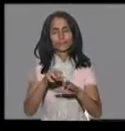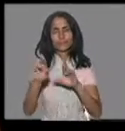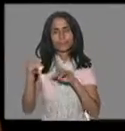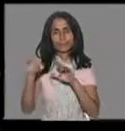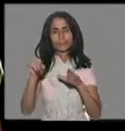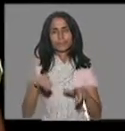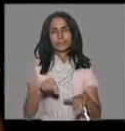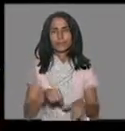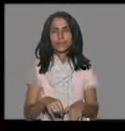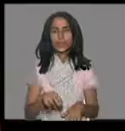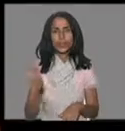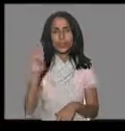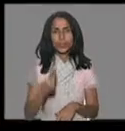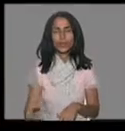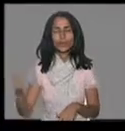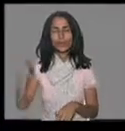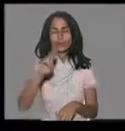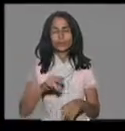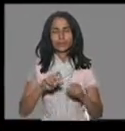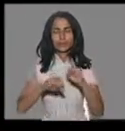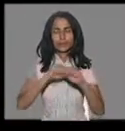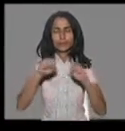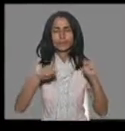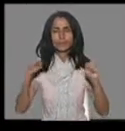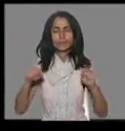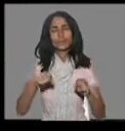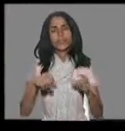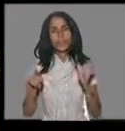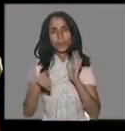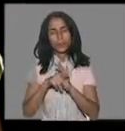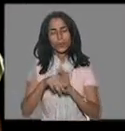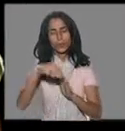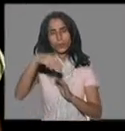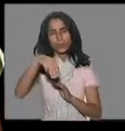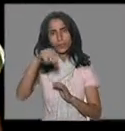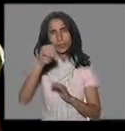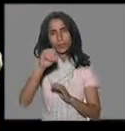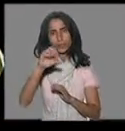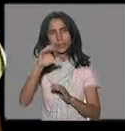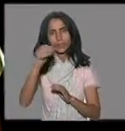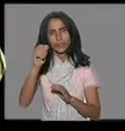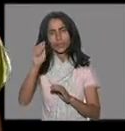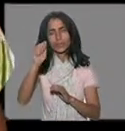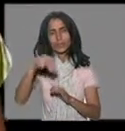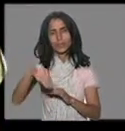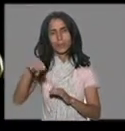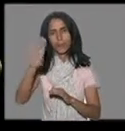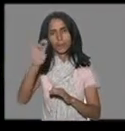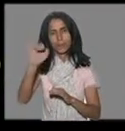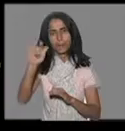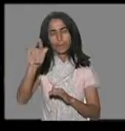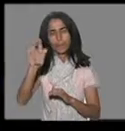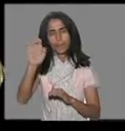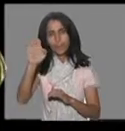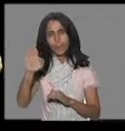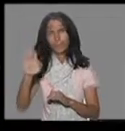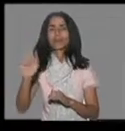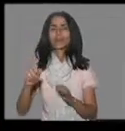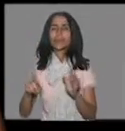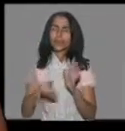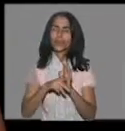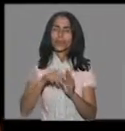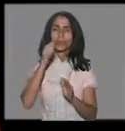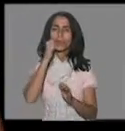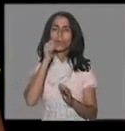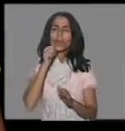eu uso uma uma razão de turbante que típica de moçambique que eu conheço e que é das mulheres jovens assim que mais floral mas